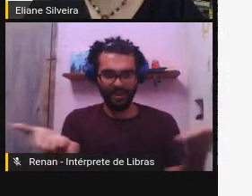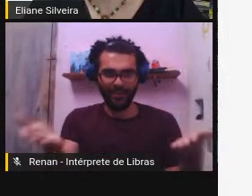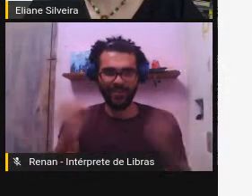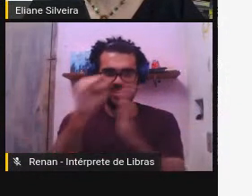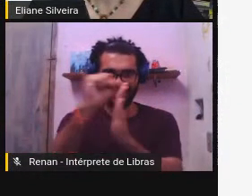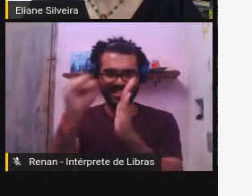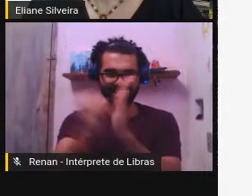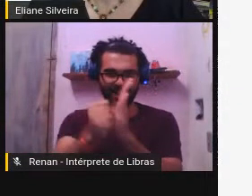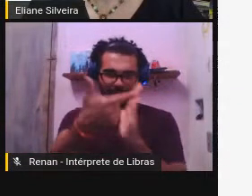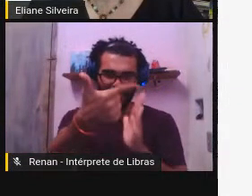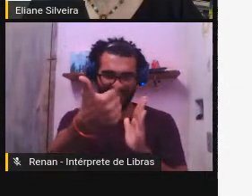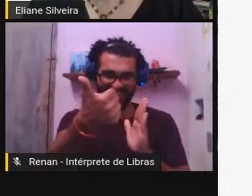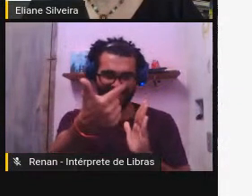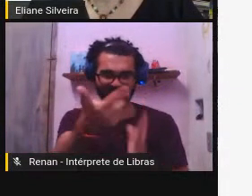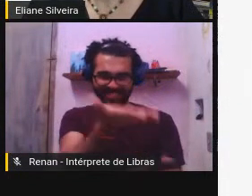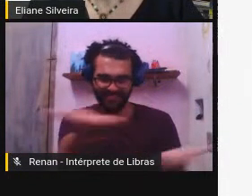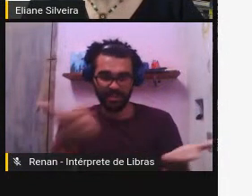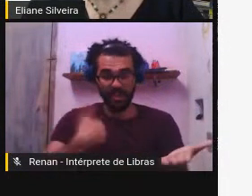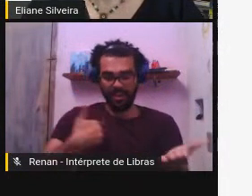XX.